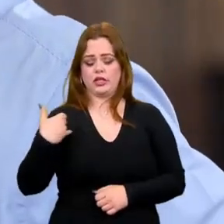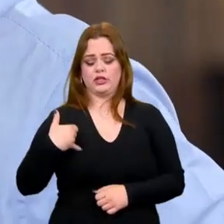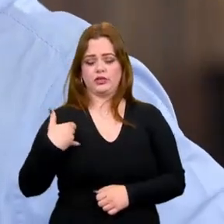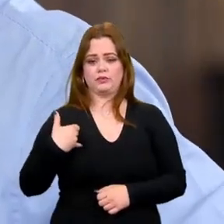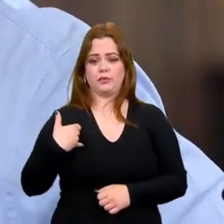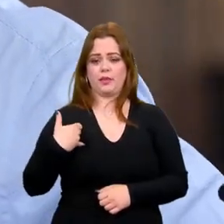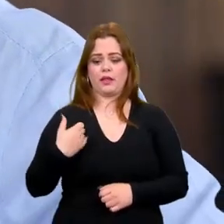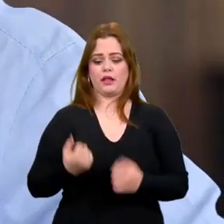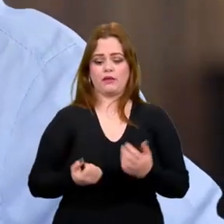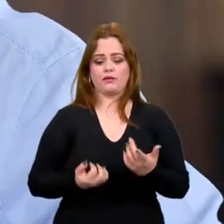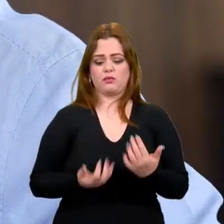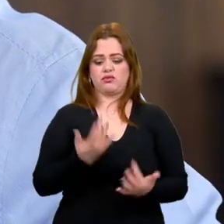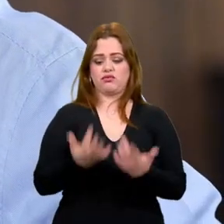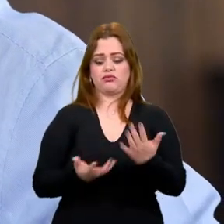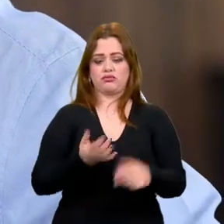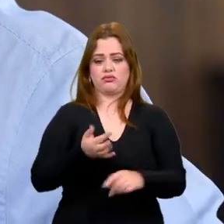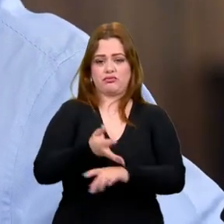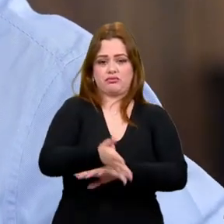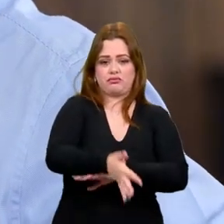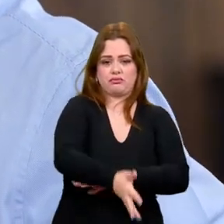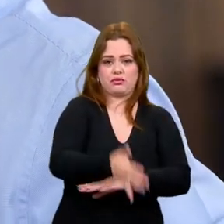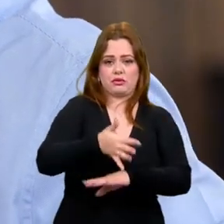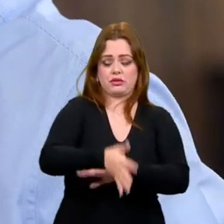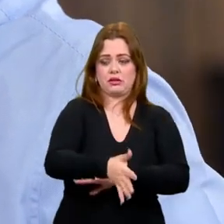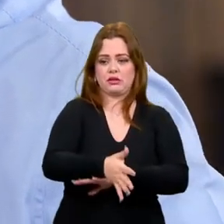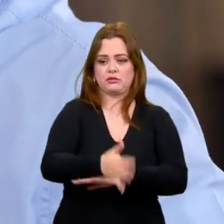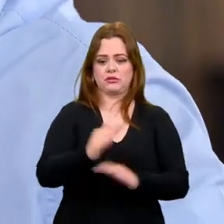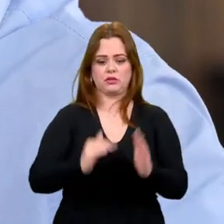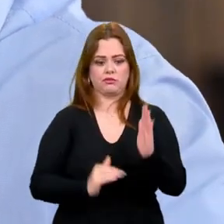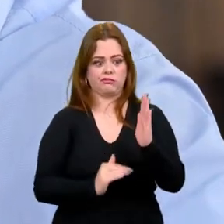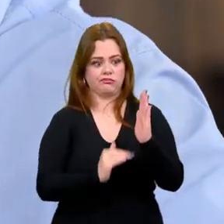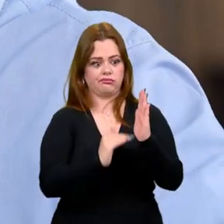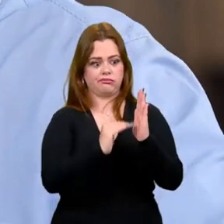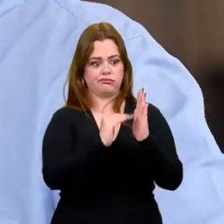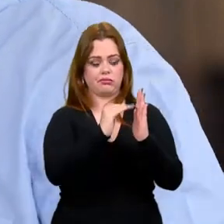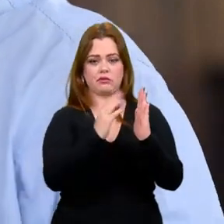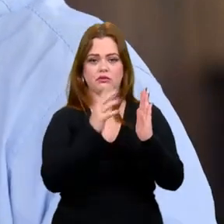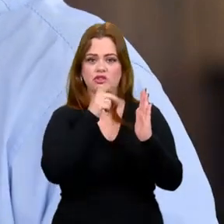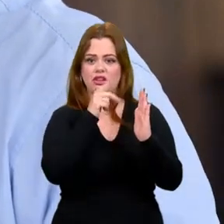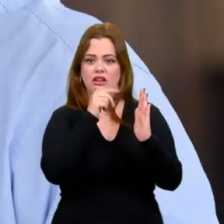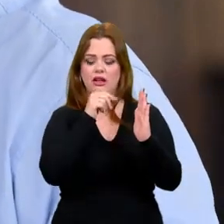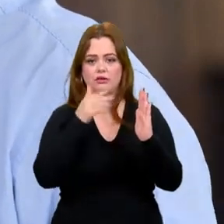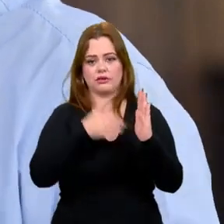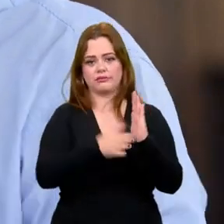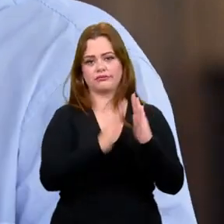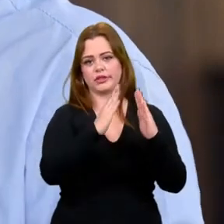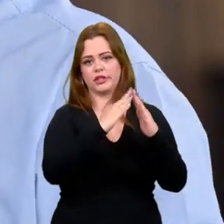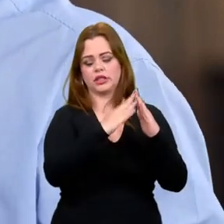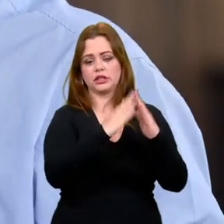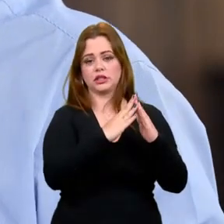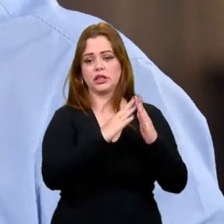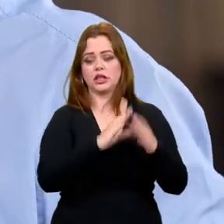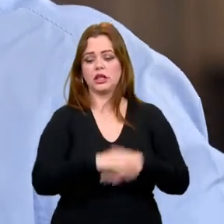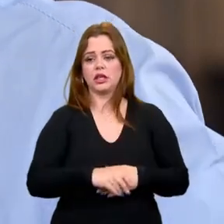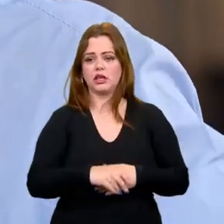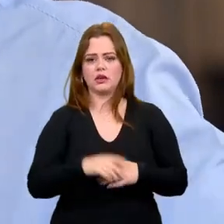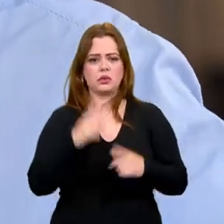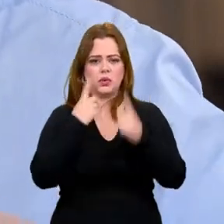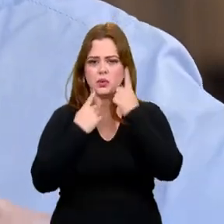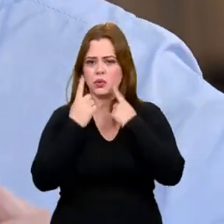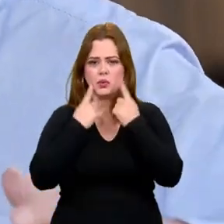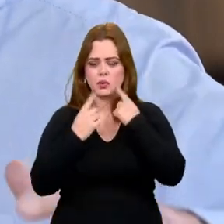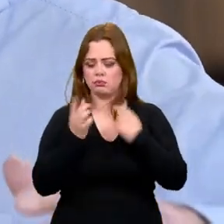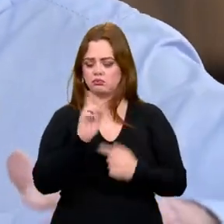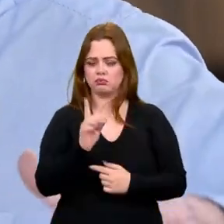dentro de casa você acha que eu ficava chorando não a gente eu e meus irmão tirava minha mãe de dentro levantava o que tinha que levantar